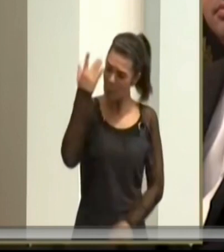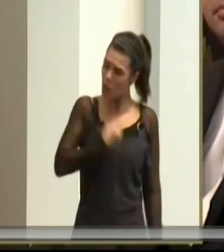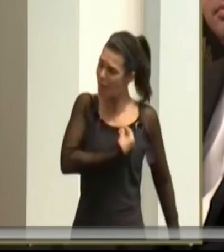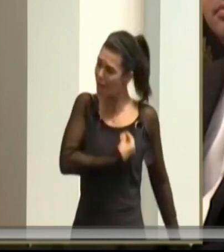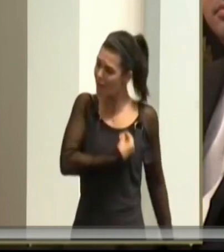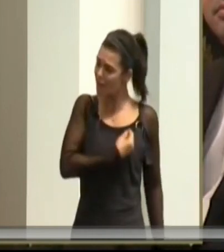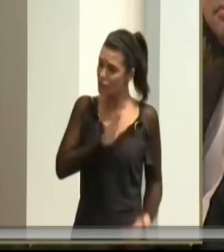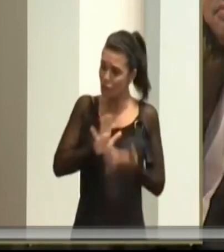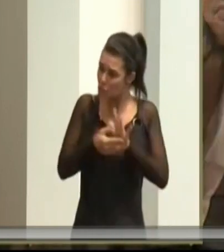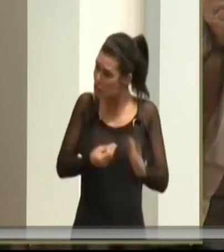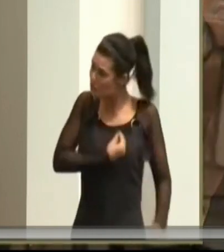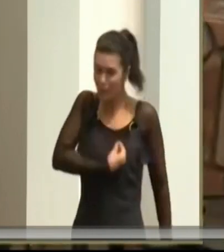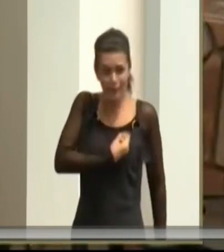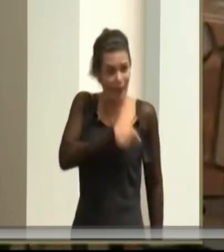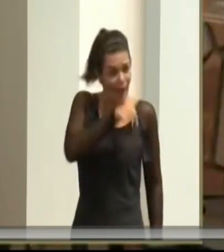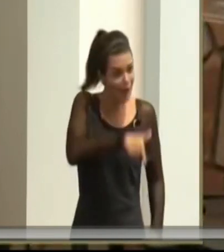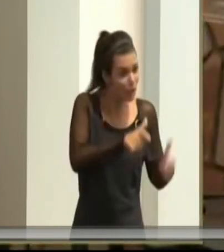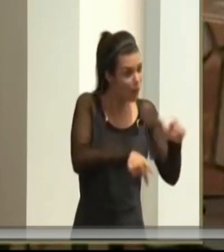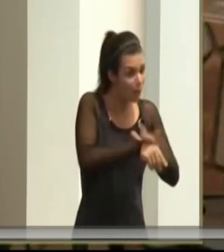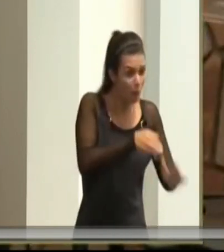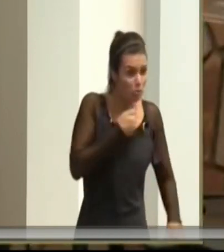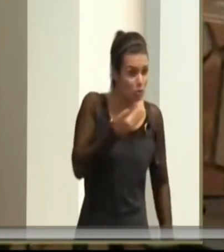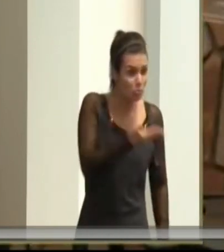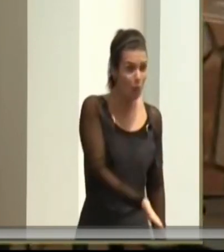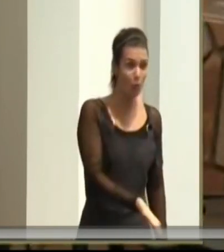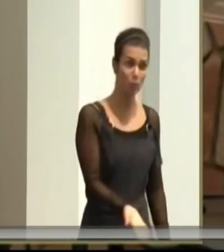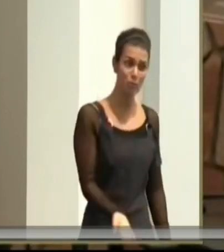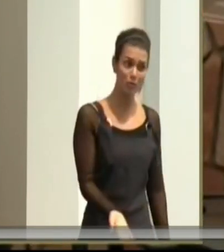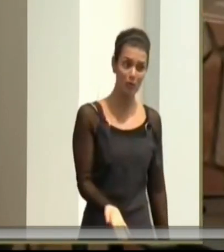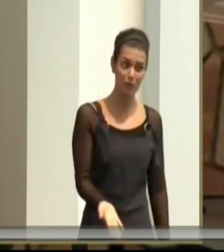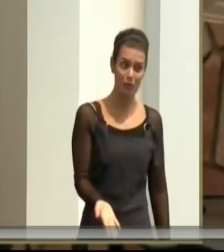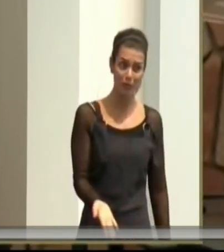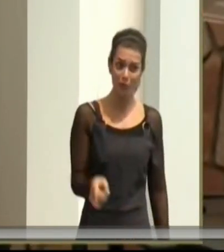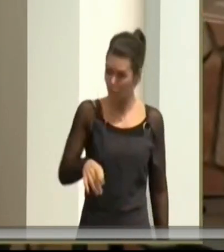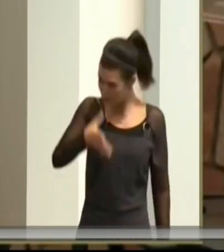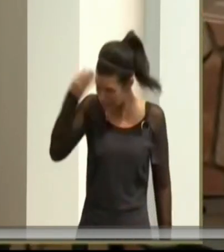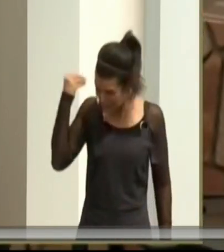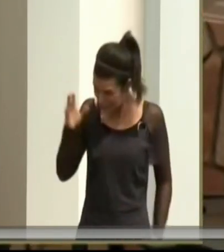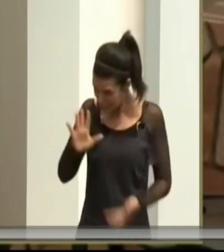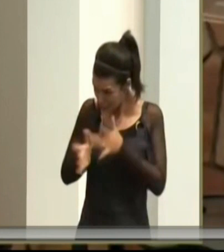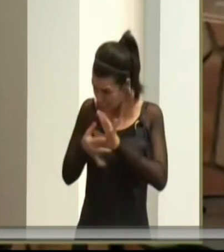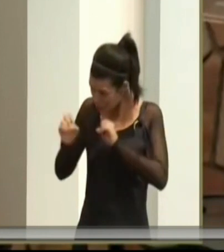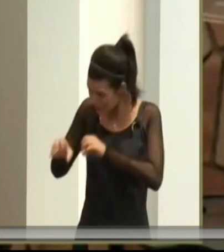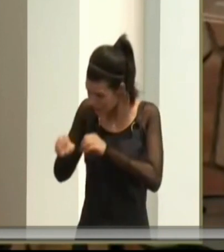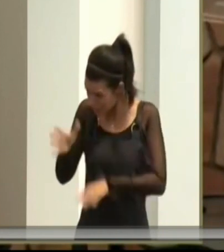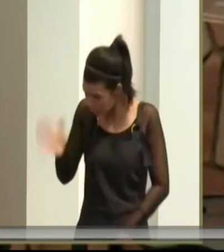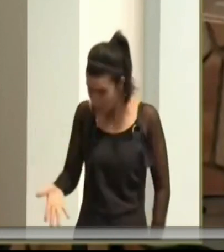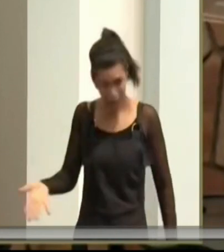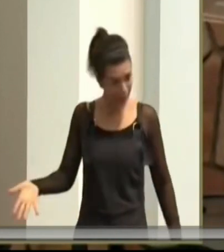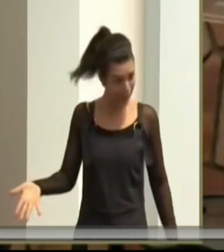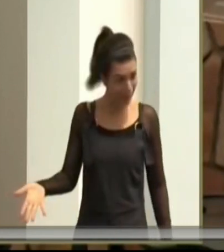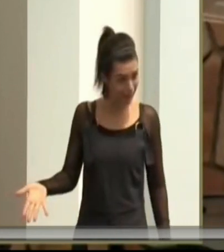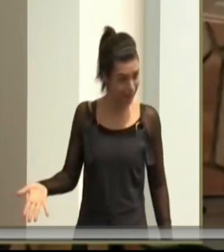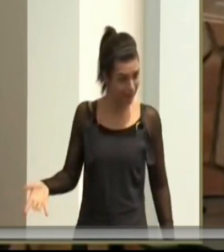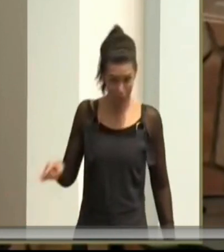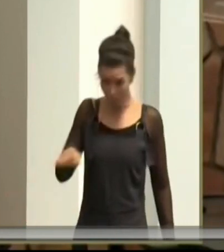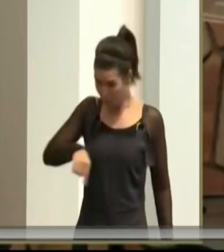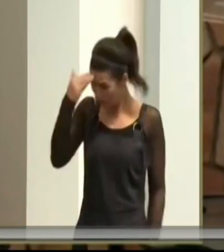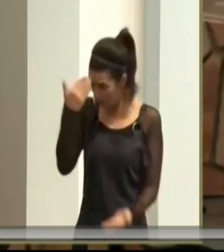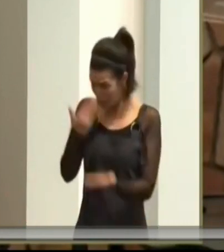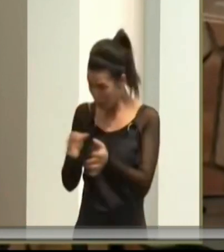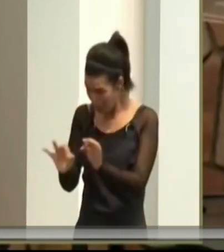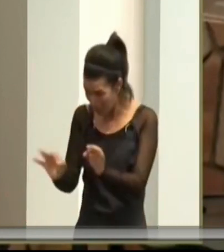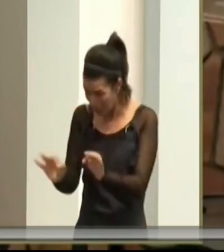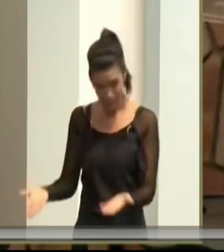aqui? Não acreditaram no que ele vinha falando ultimamente? Não acreditaram em suas palavras? A mesma